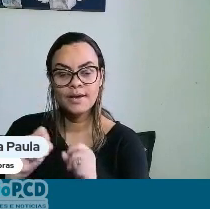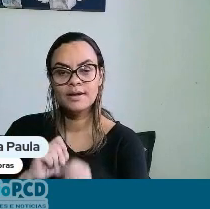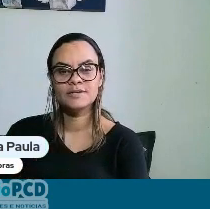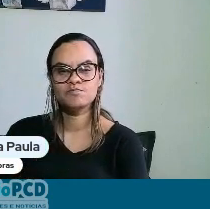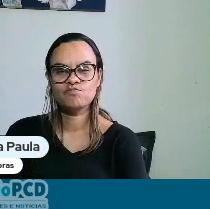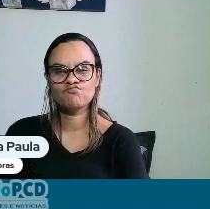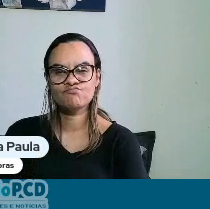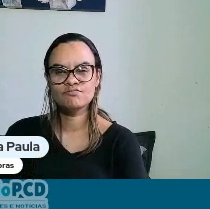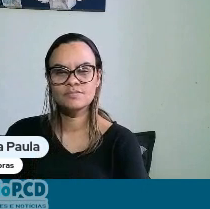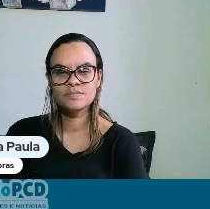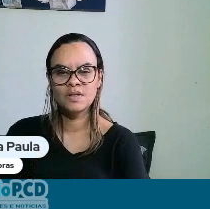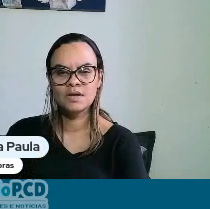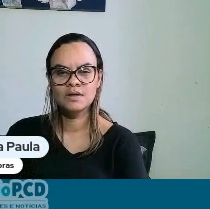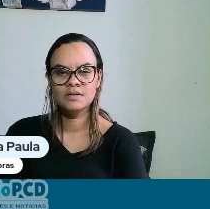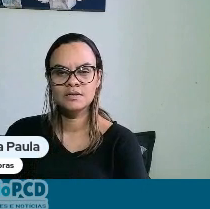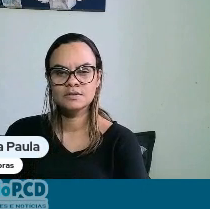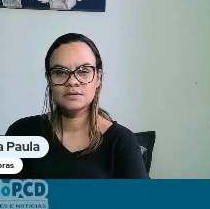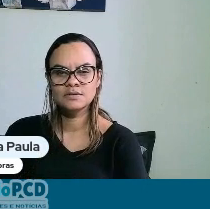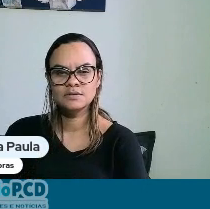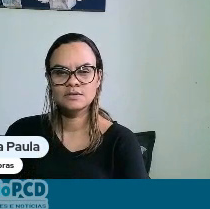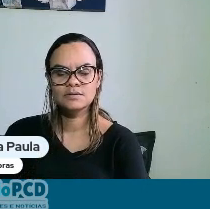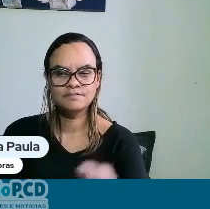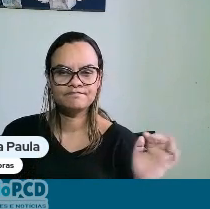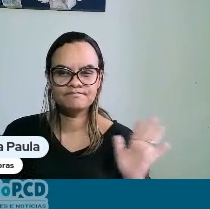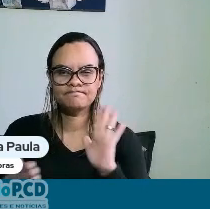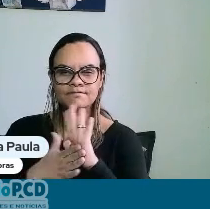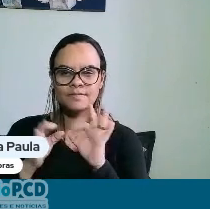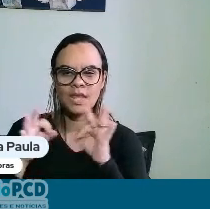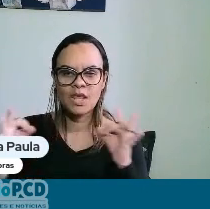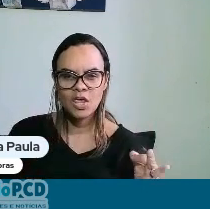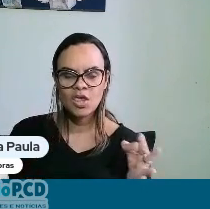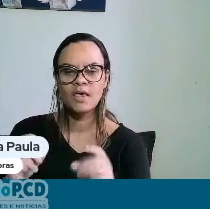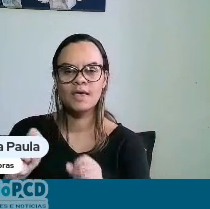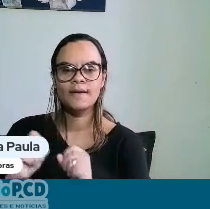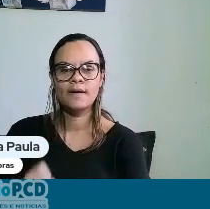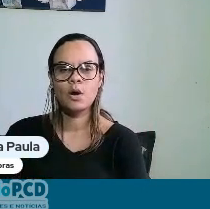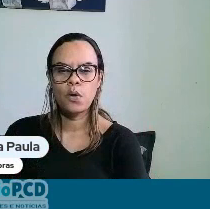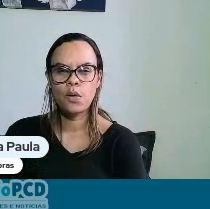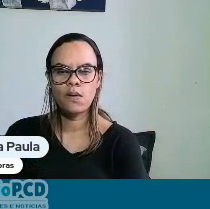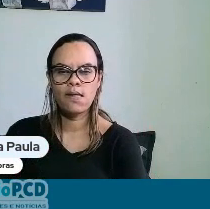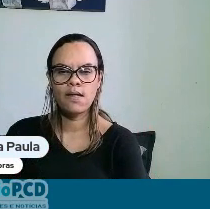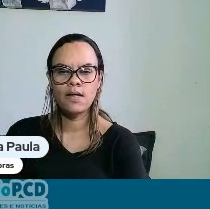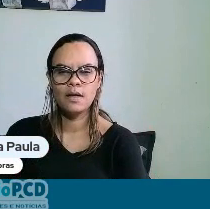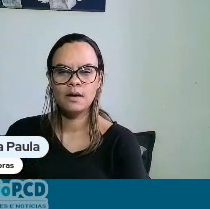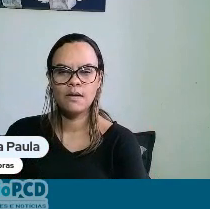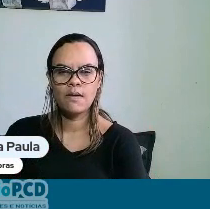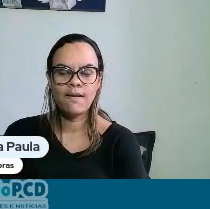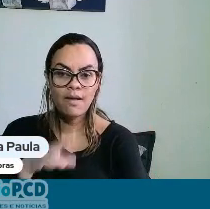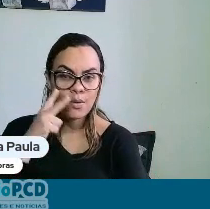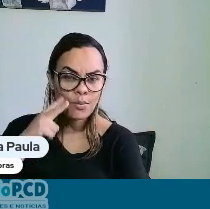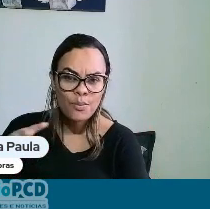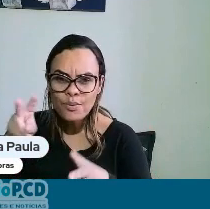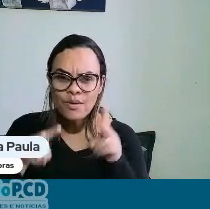a impressão para que aquilo que se está pretendendo simplificar, pelo menos assim,